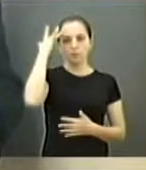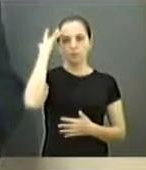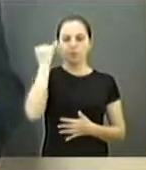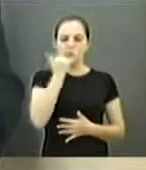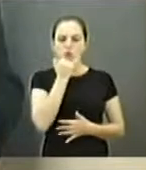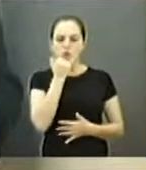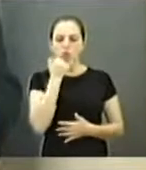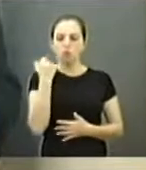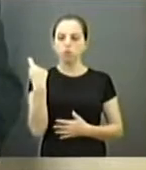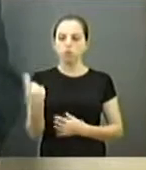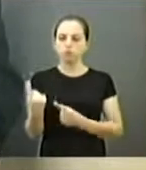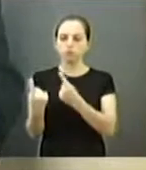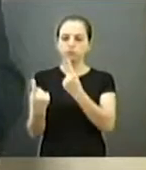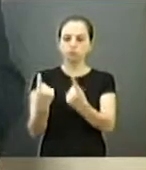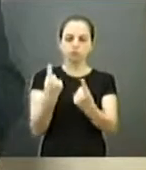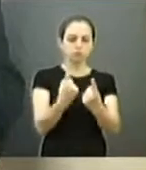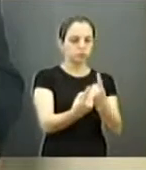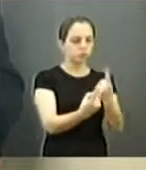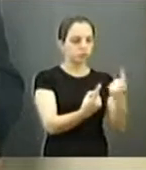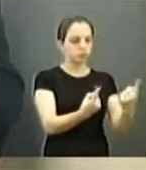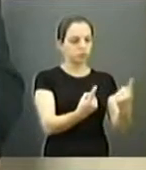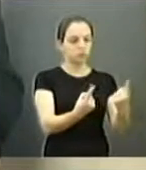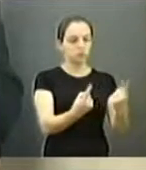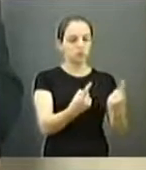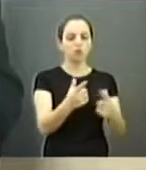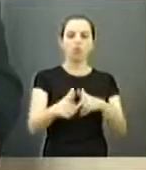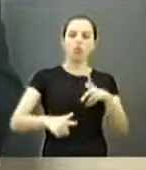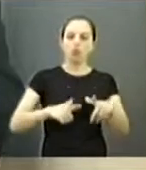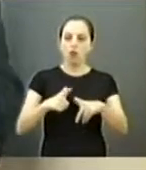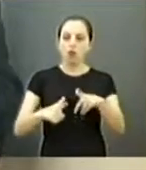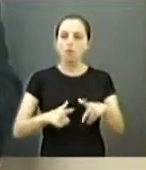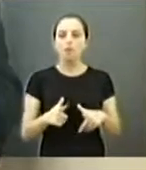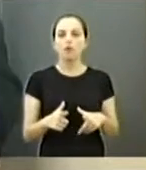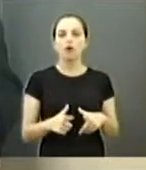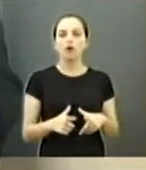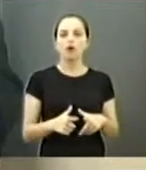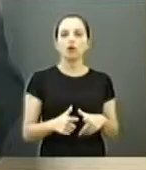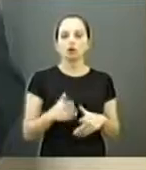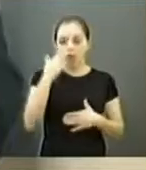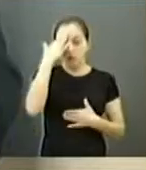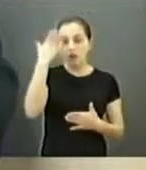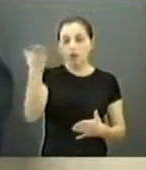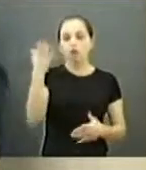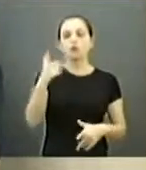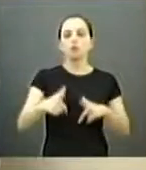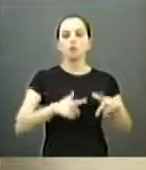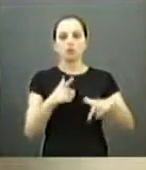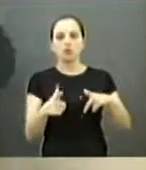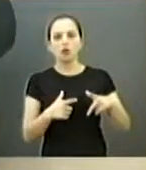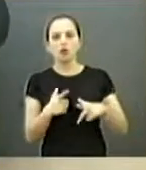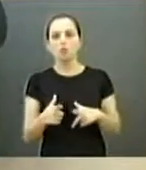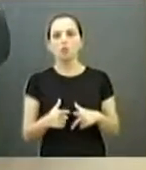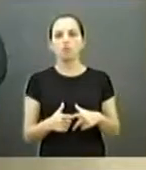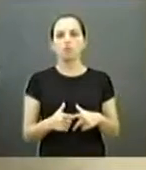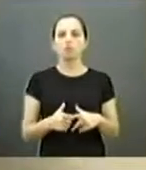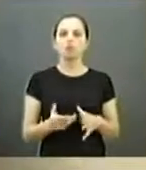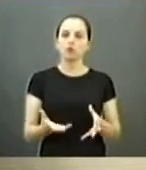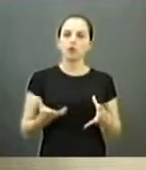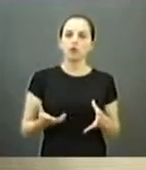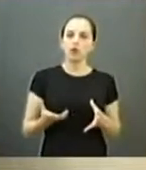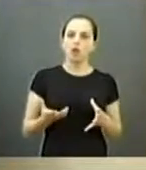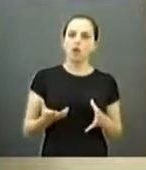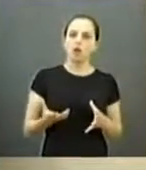Desculpa a cada um funcionário. E a melhor forma é agradecer pelo seu trabalho, que vocês, muitos querendo